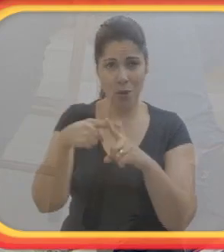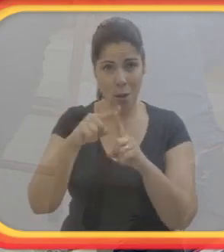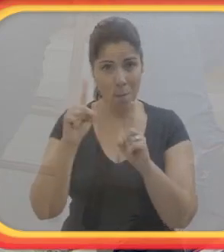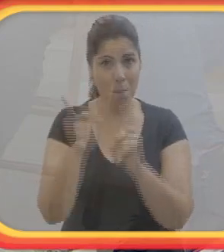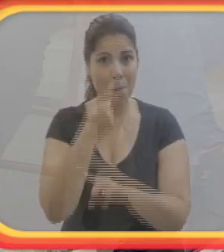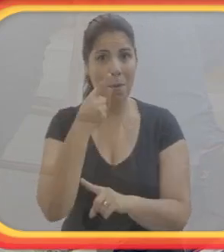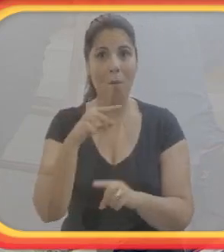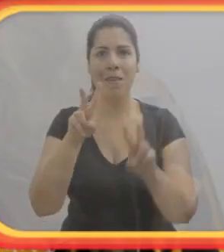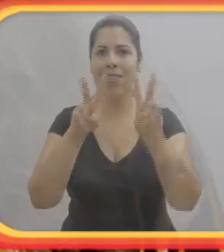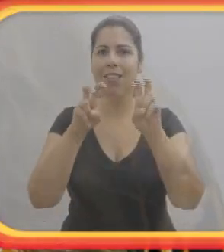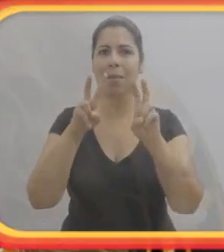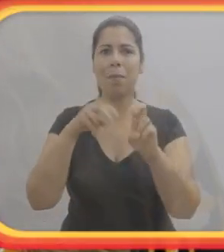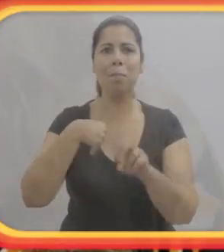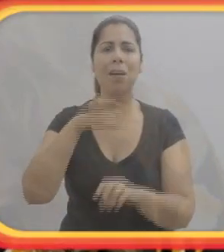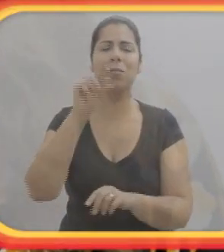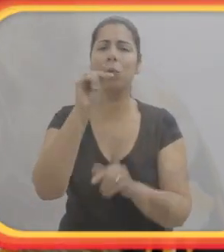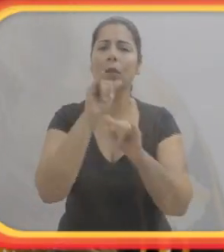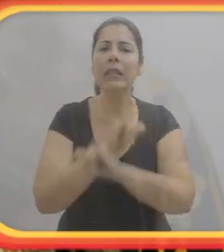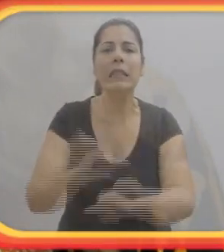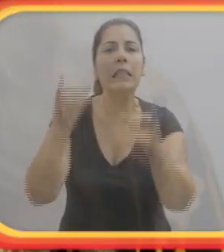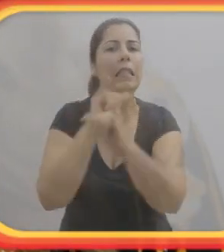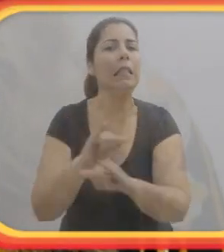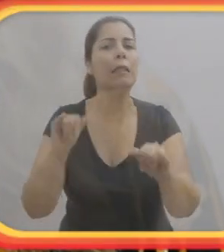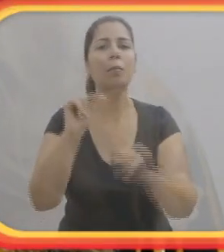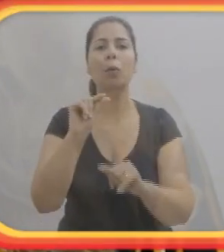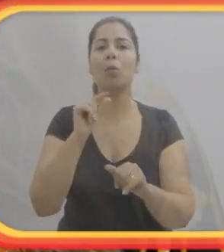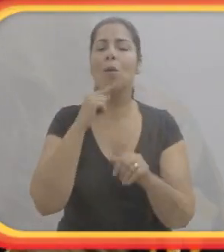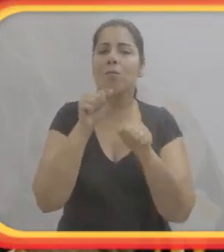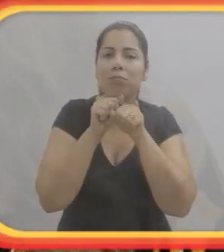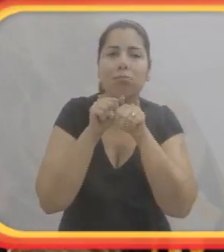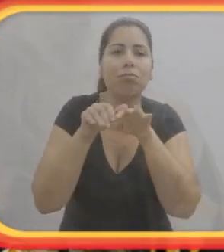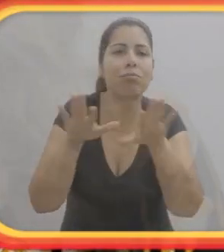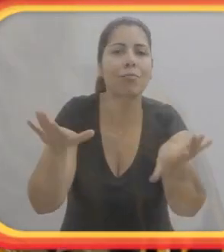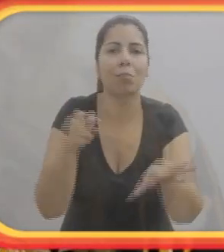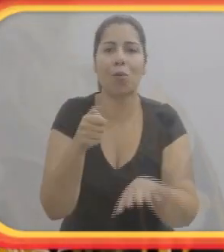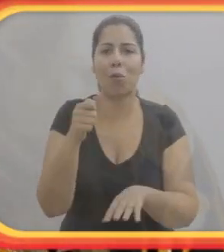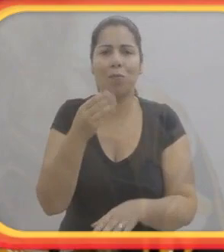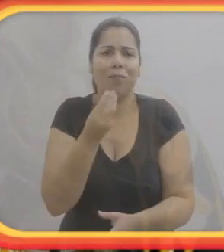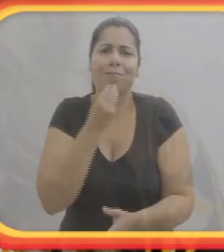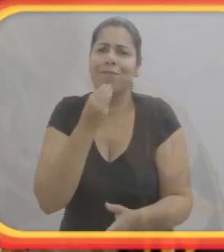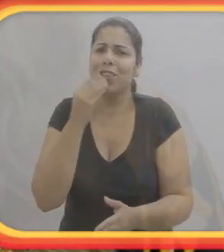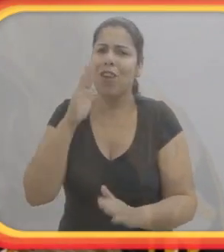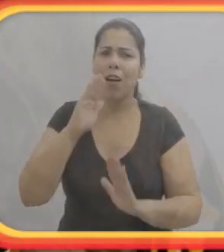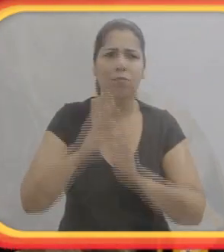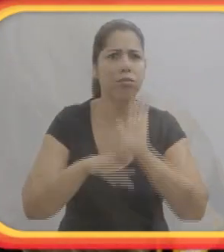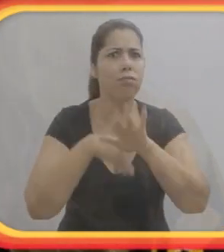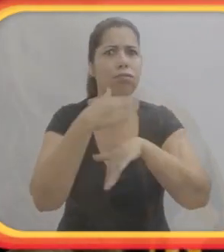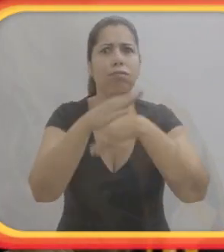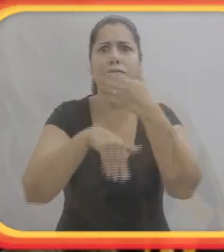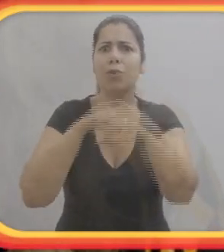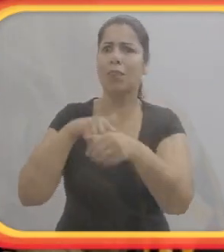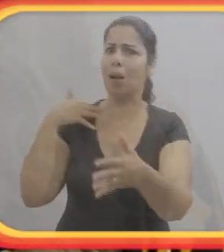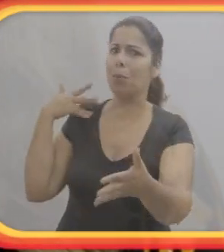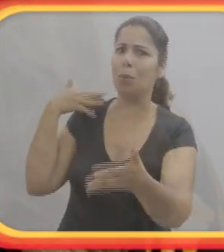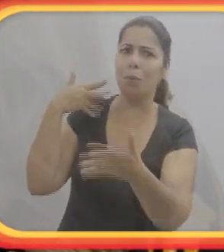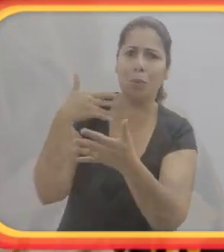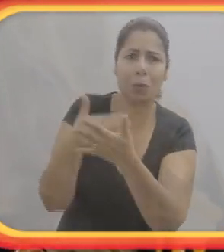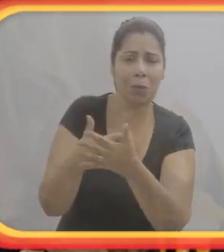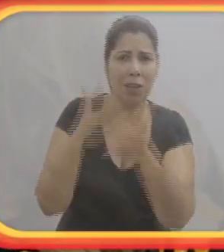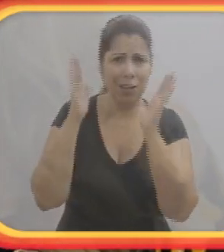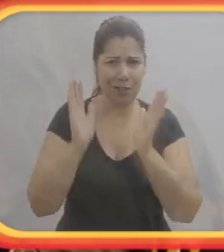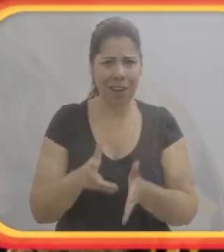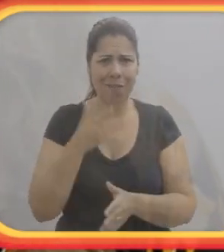a sociedade, porque primeiro que é um tema ainda hoje pouco divulgado, pouco difundido, né? Lógico